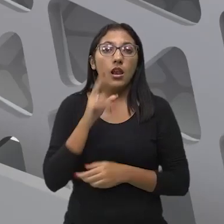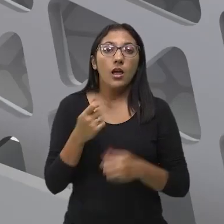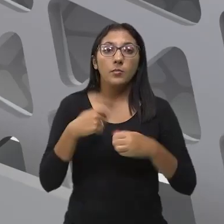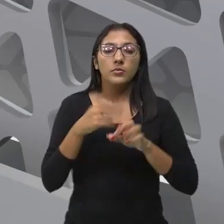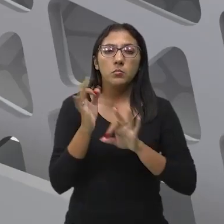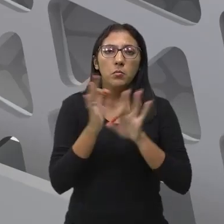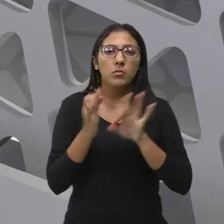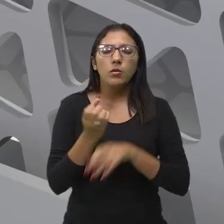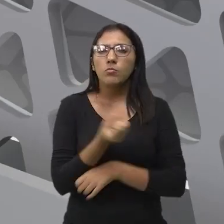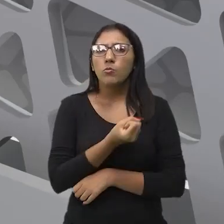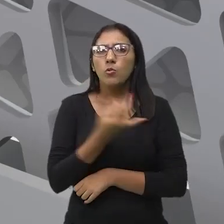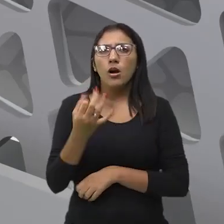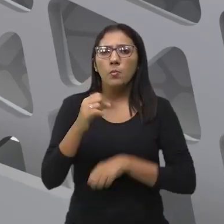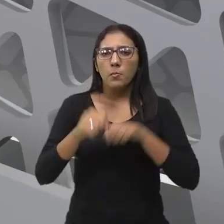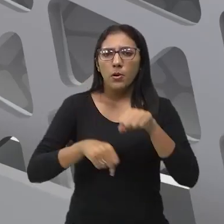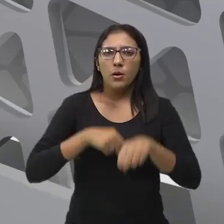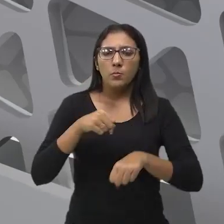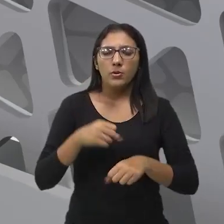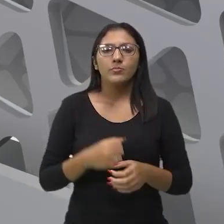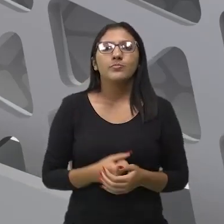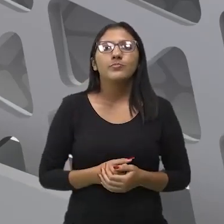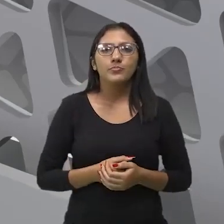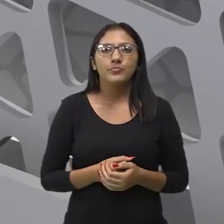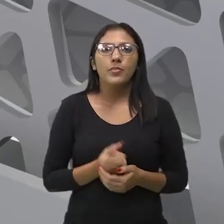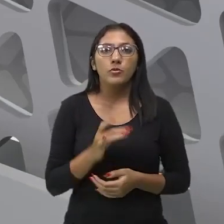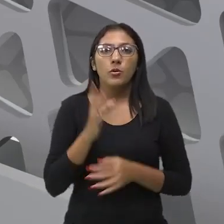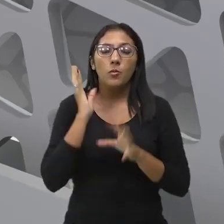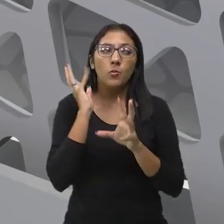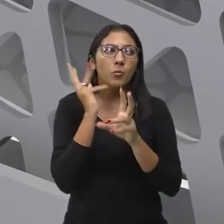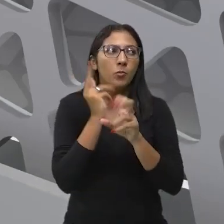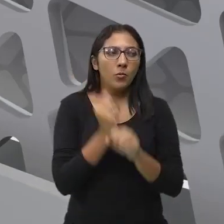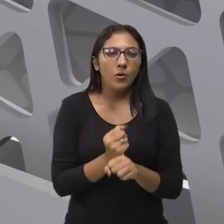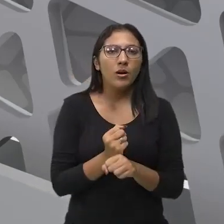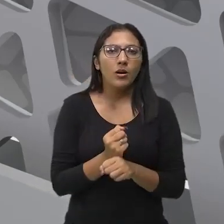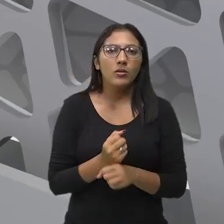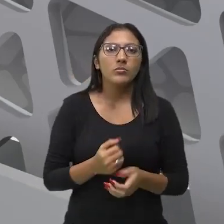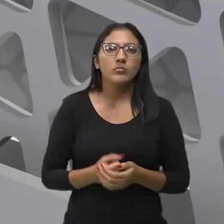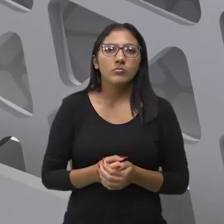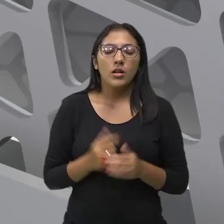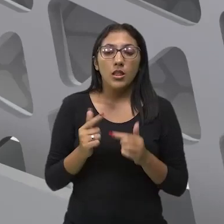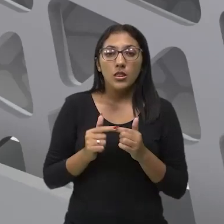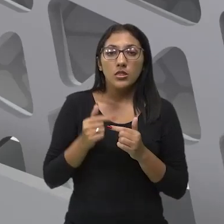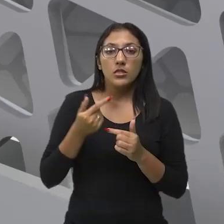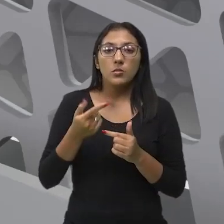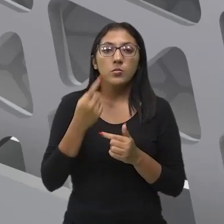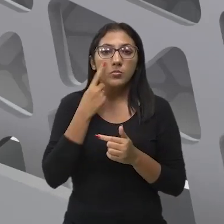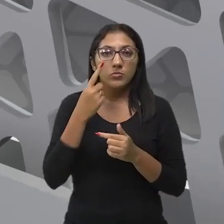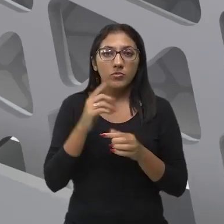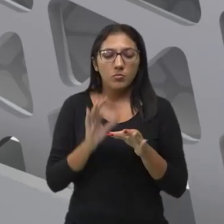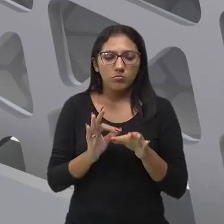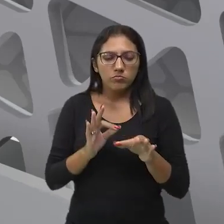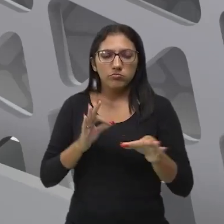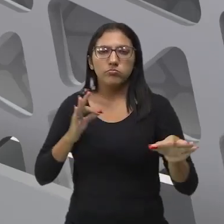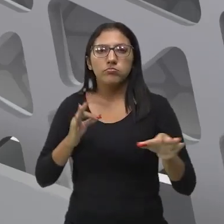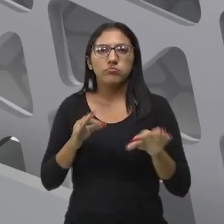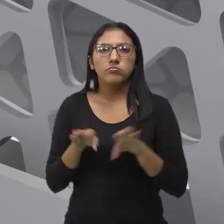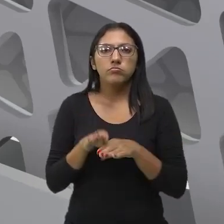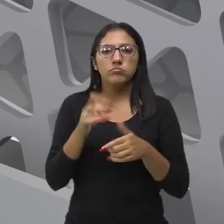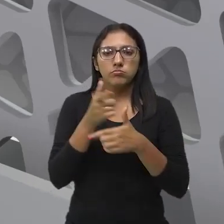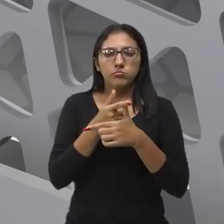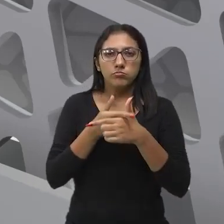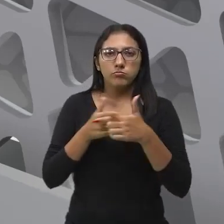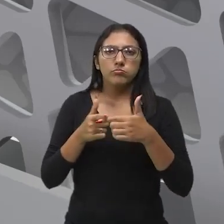Então, calculava o comprimento, pegava lá a distância e dividia pelo comprimento, tá bom? E aí, então, chegávamos